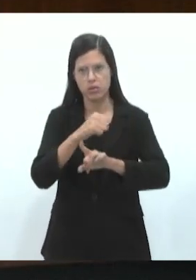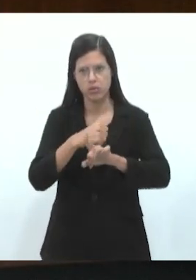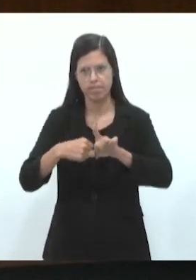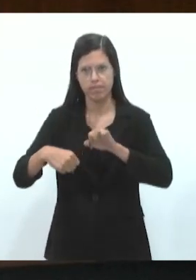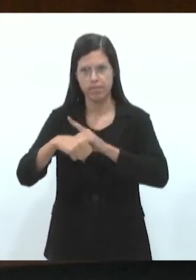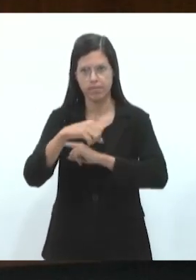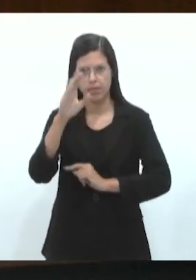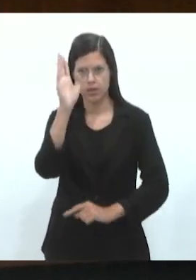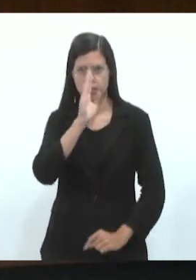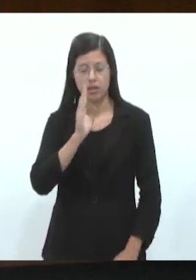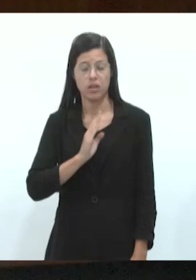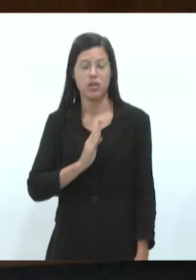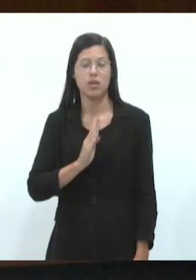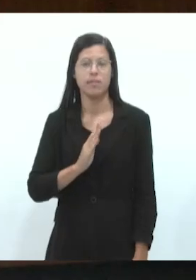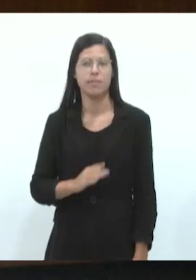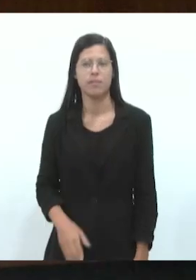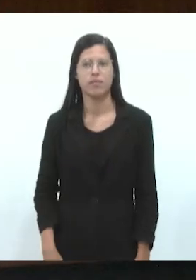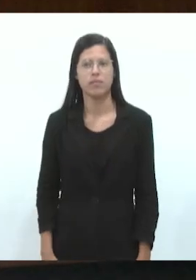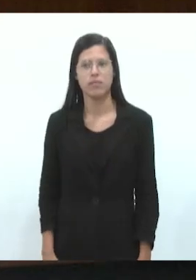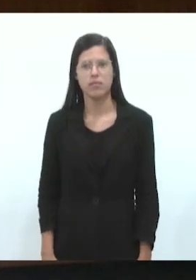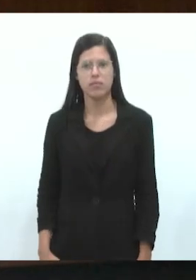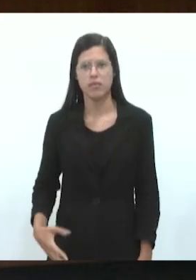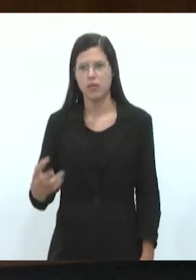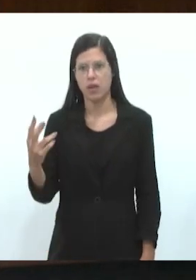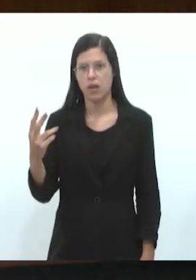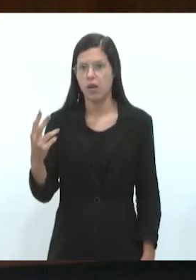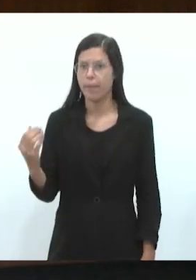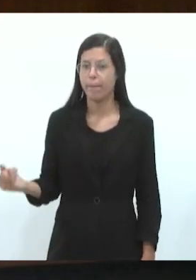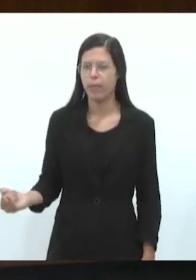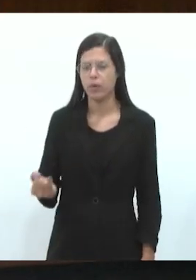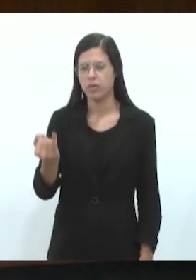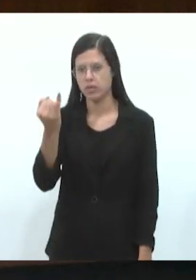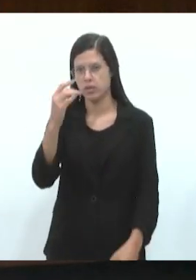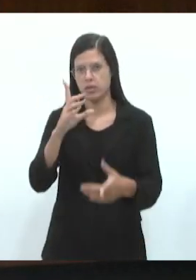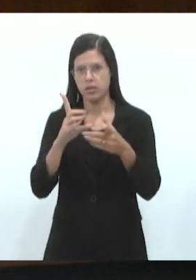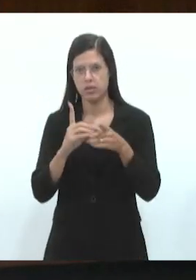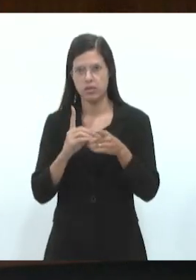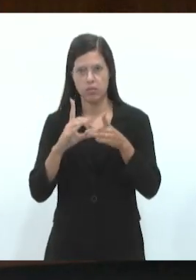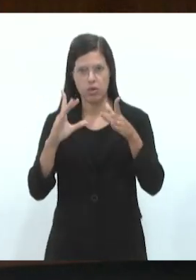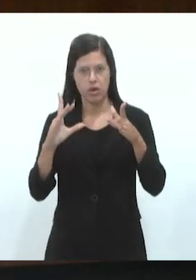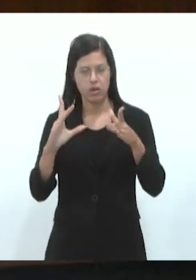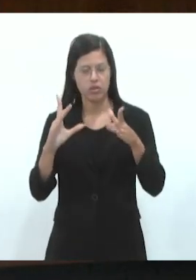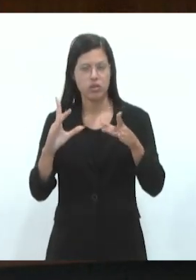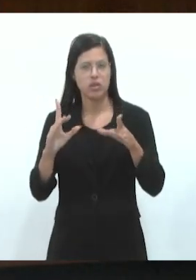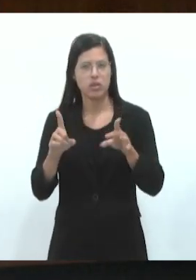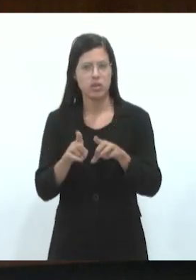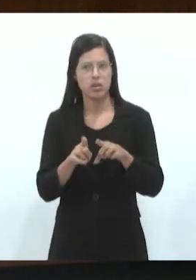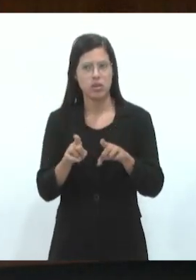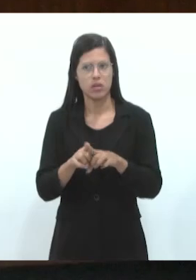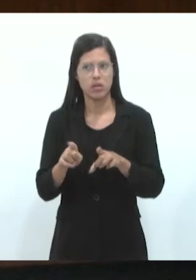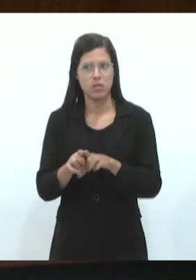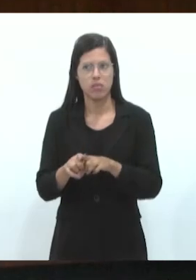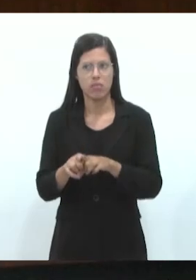brasileira o valor da democracia e o ambiente de trevas